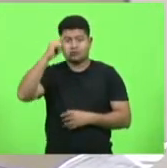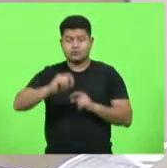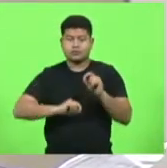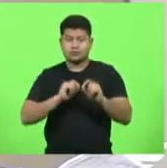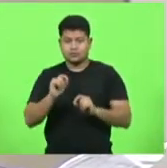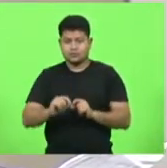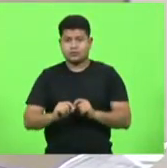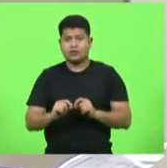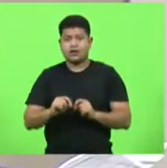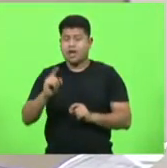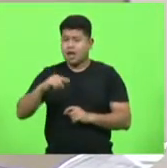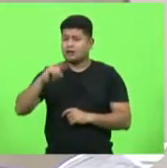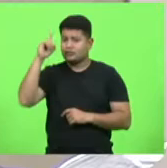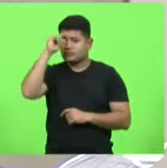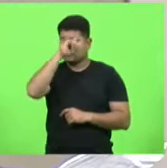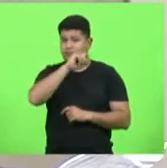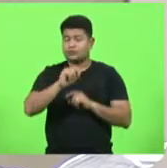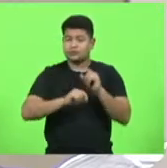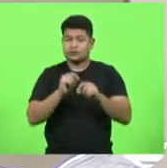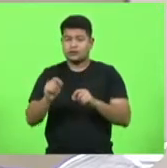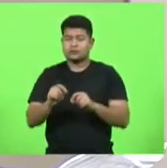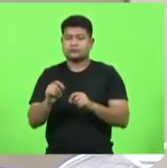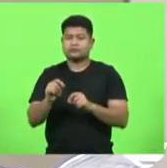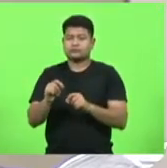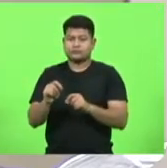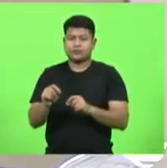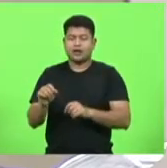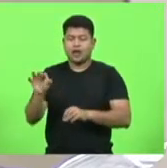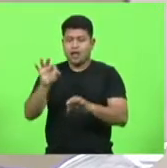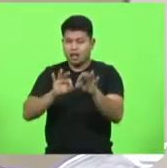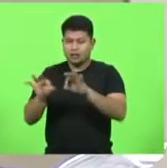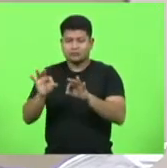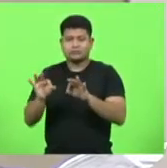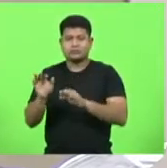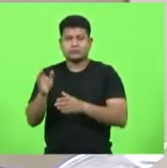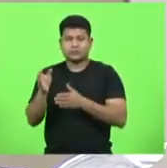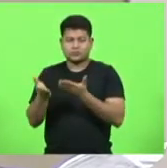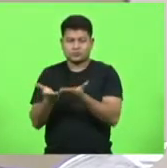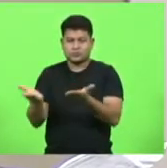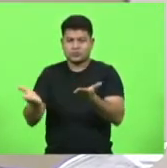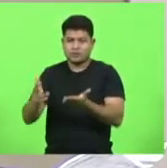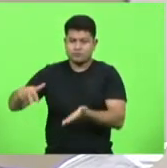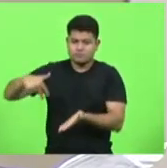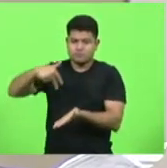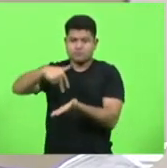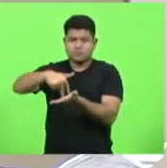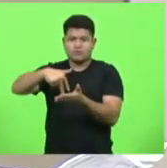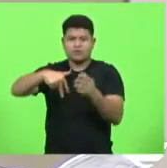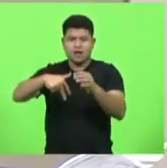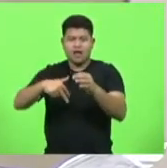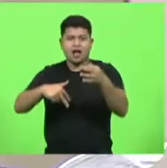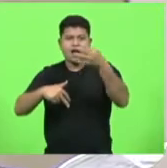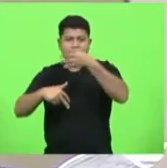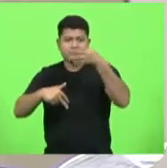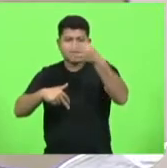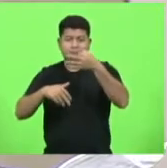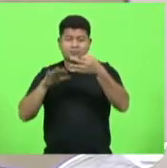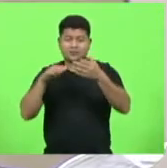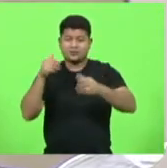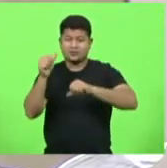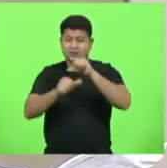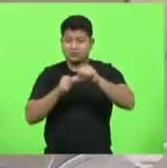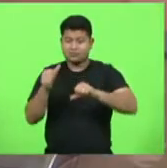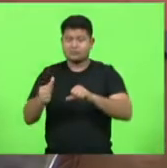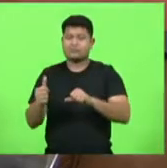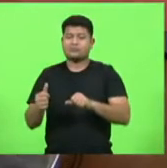é dificultoso a higienização destes microfones de aparte. Então, o microfone de aparte é uma opção de cada deputado, o uso, até porque nós